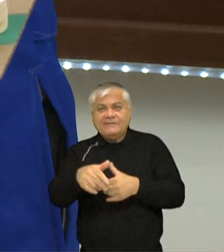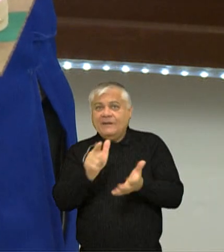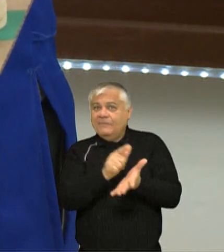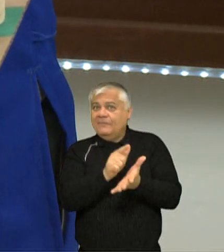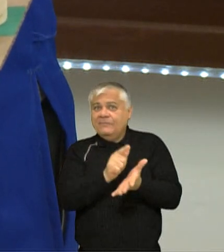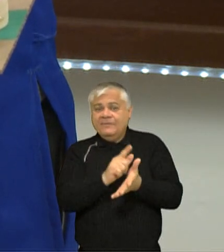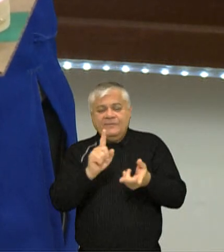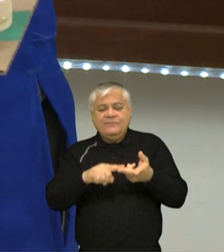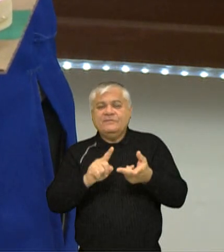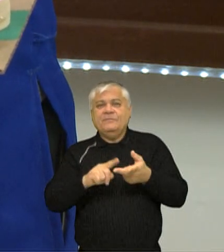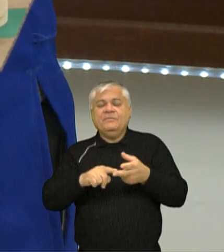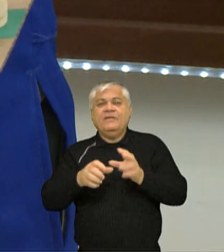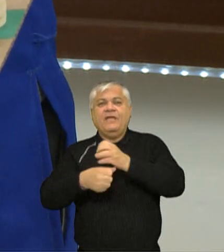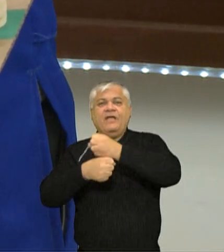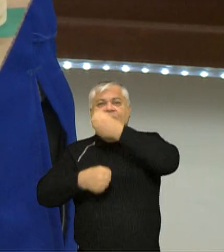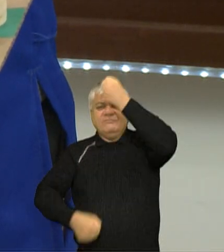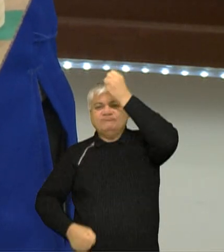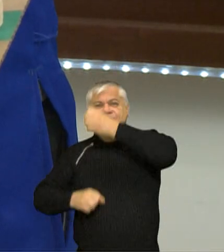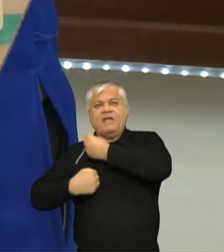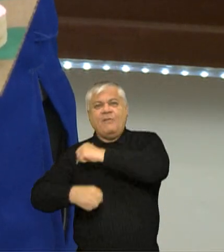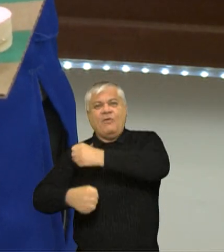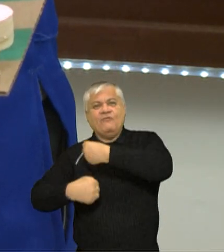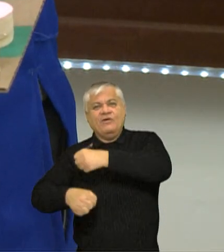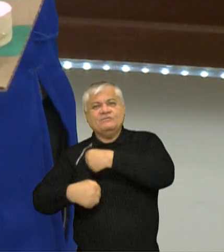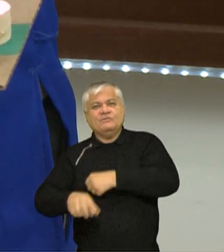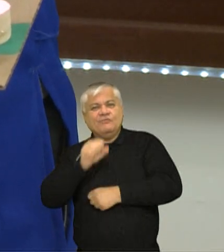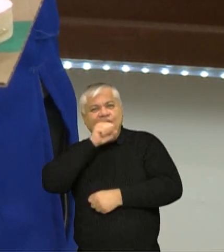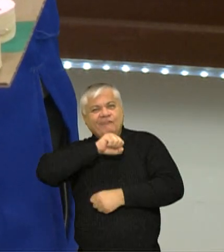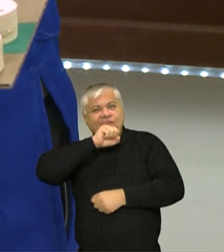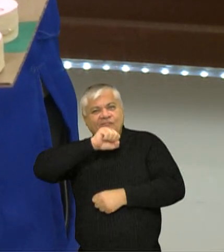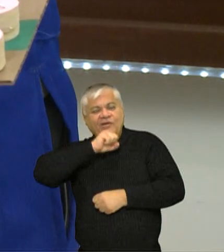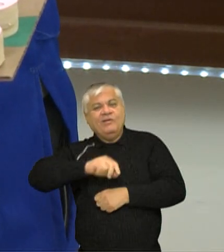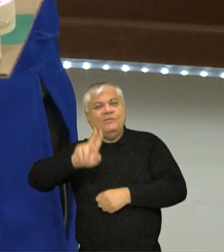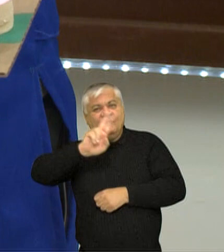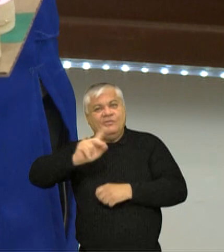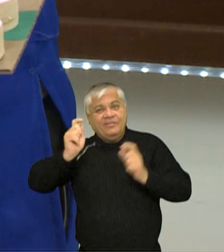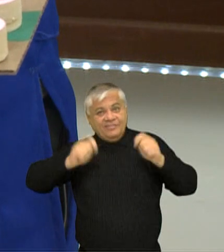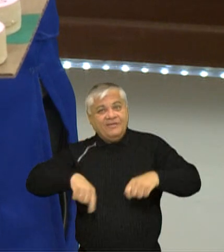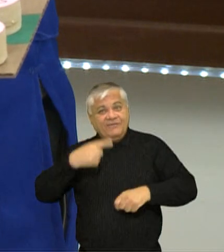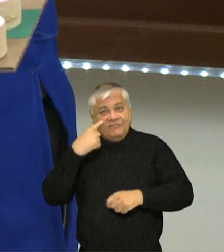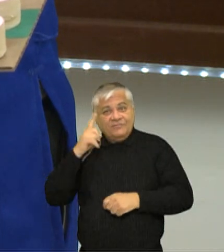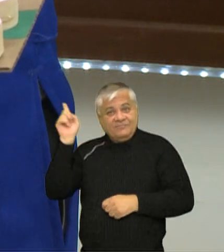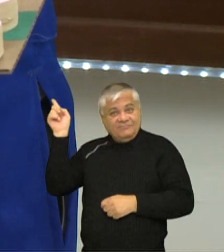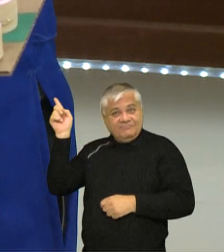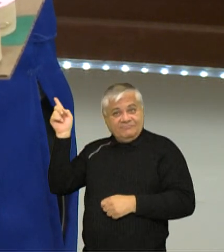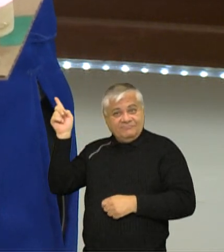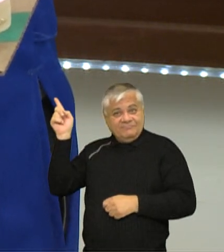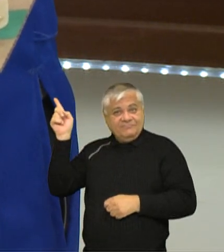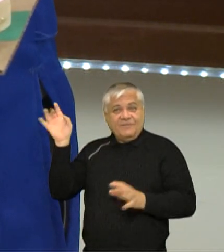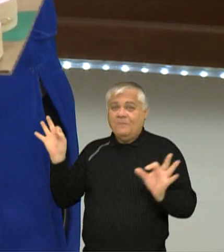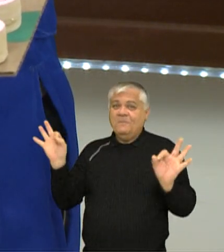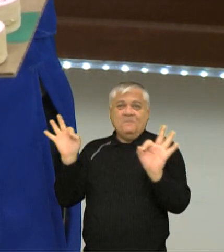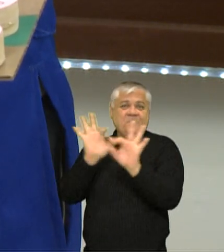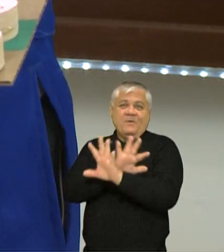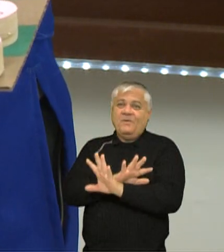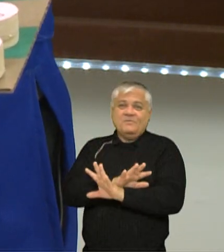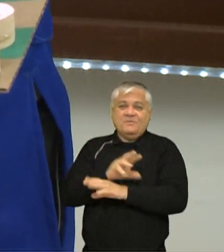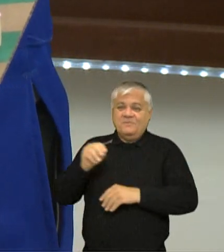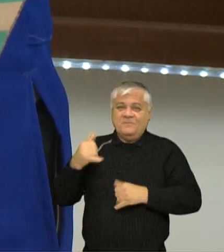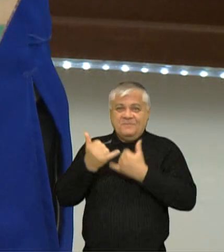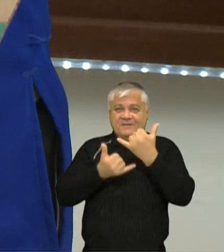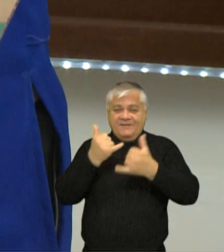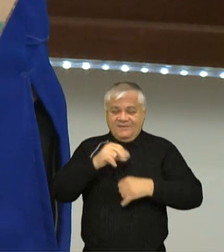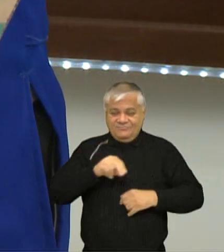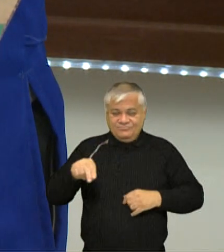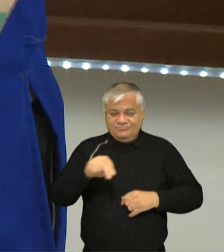e um cabo de vassoura antigo, né? Estão vendo como é possível construir? E agora está pronto para jogar, ó.